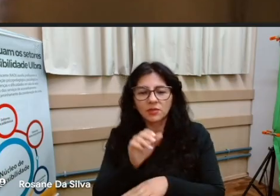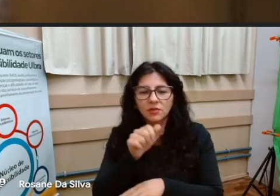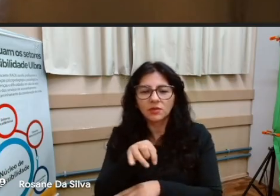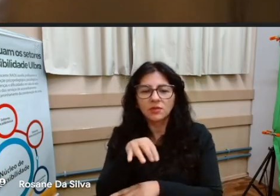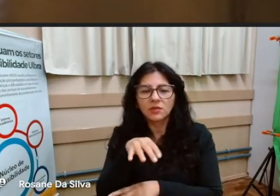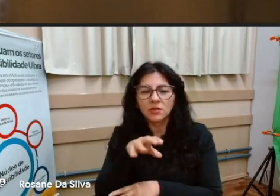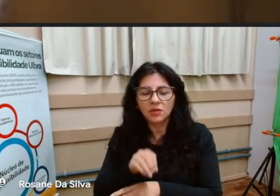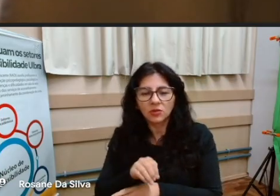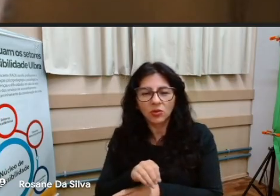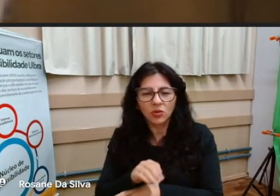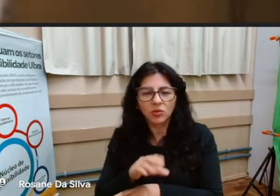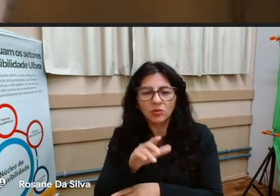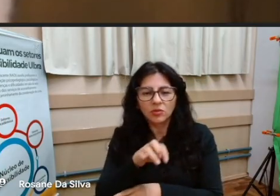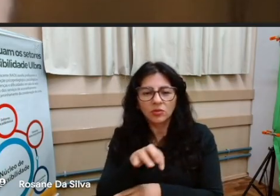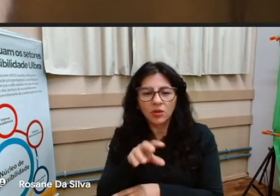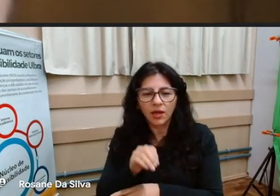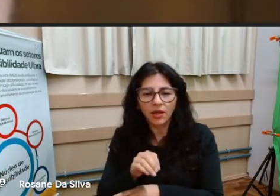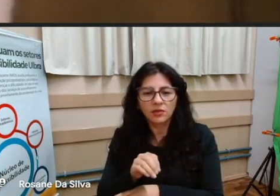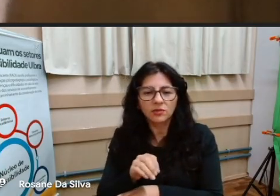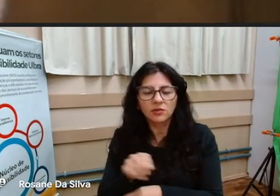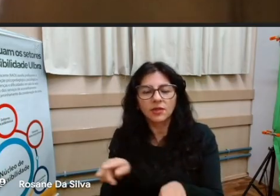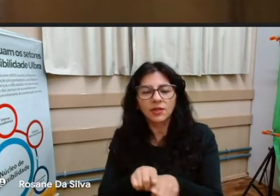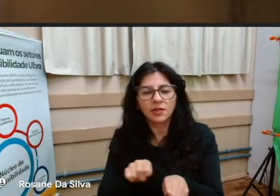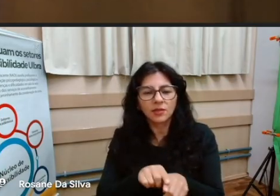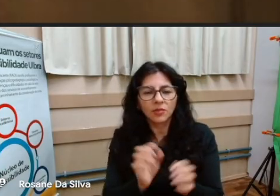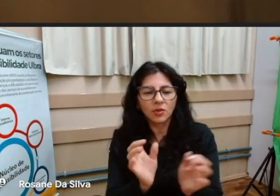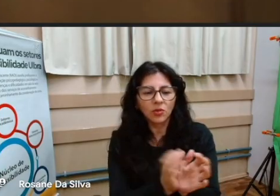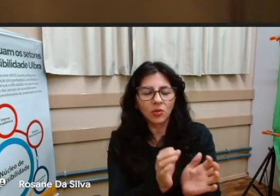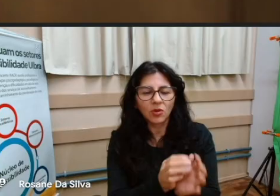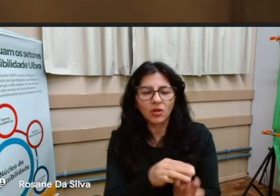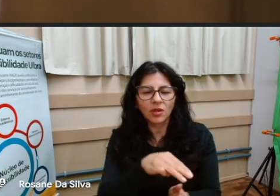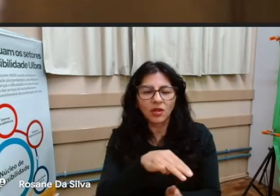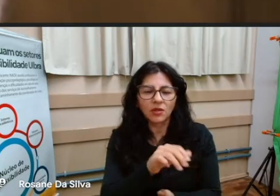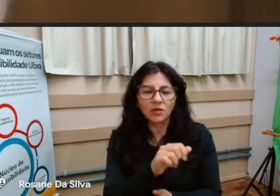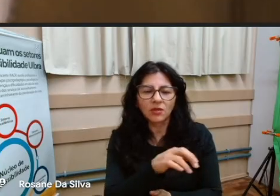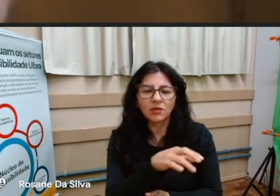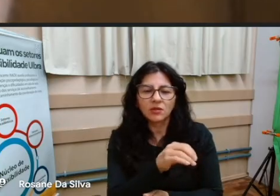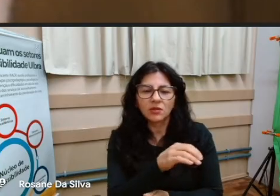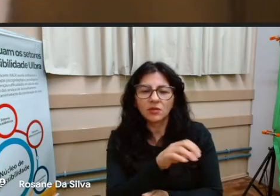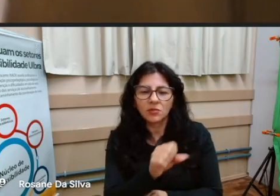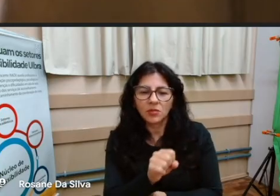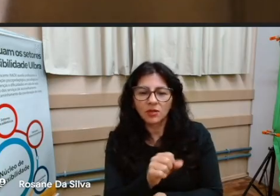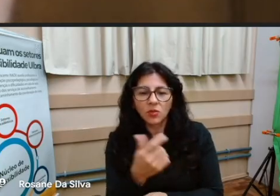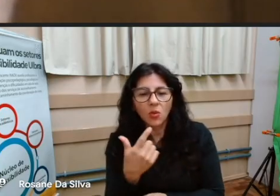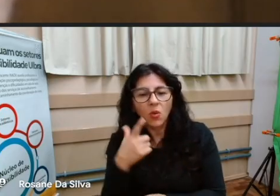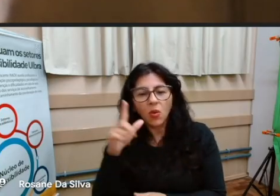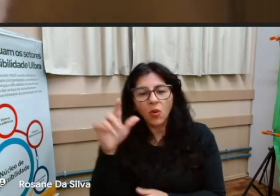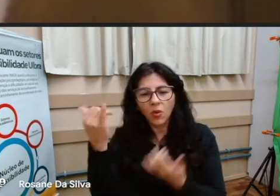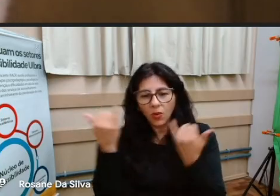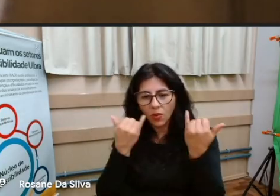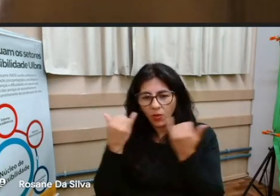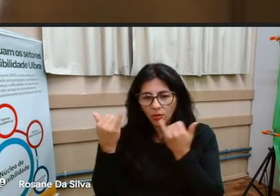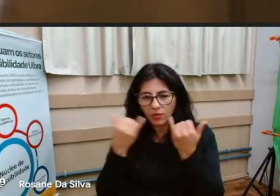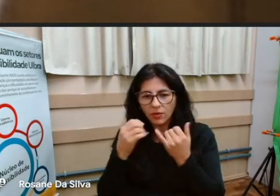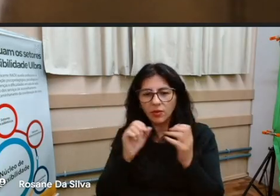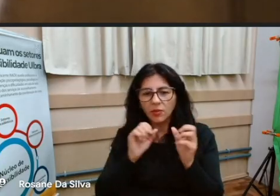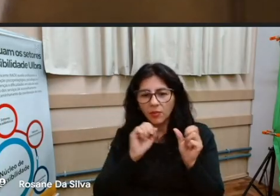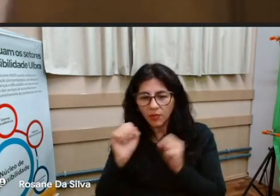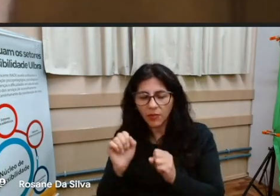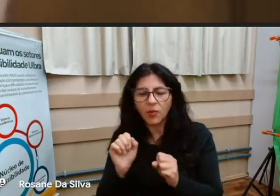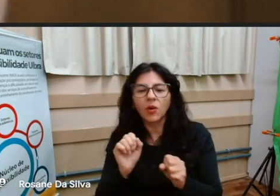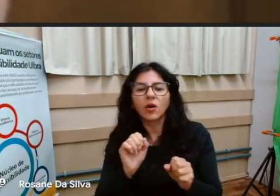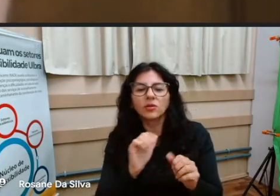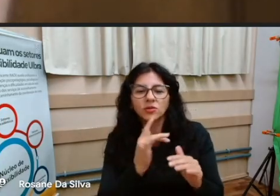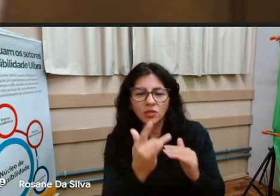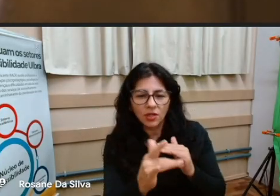de Antônio Carlos rodrgues de Amorim e com o nosso também colega o Marcos Novais então outras informações vocês podem eh seguir